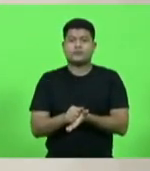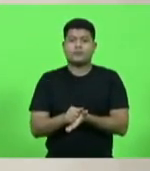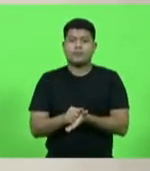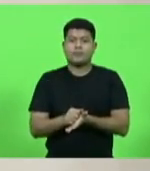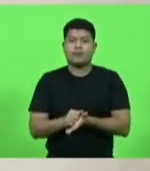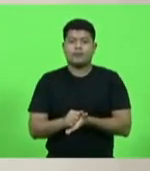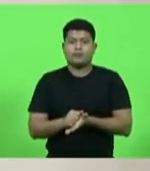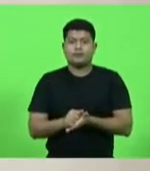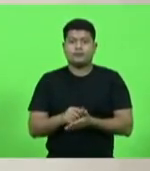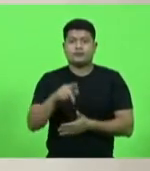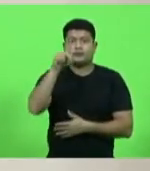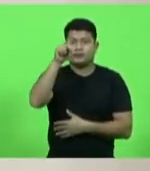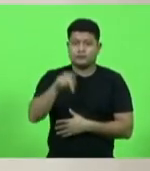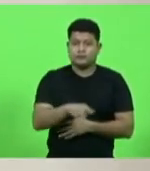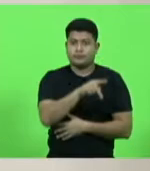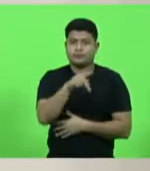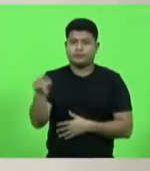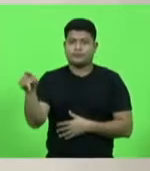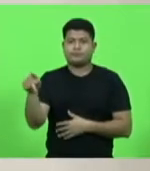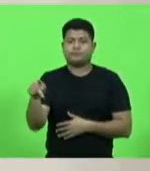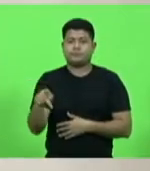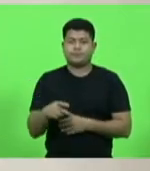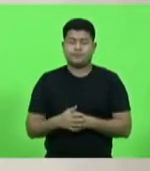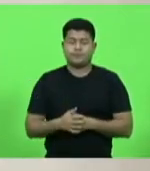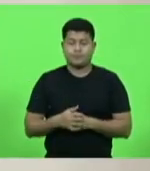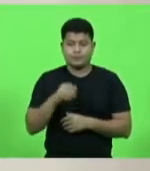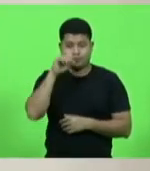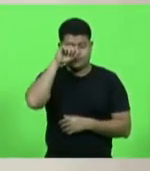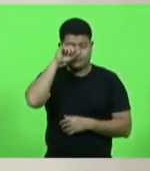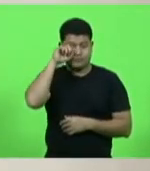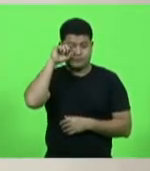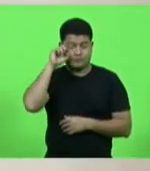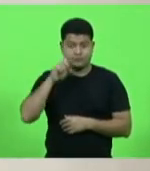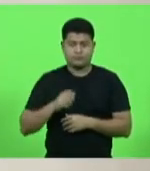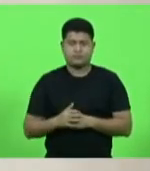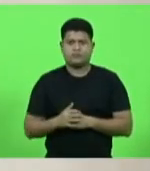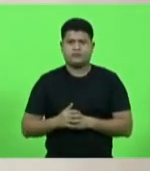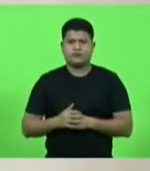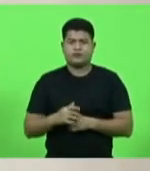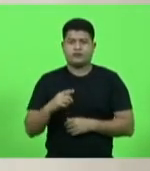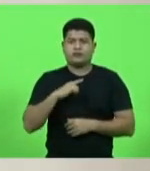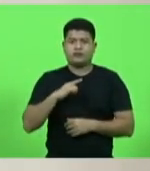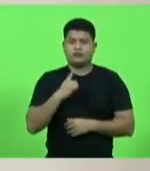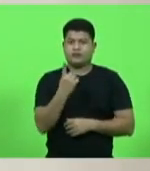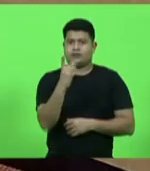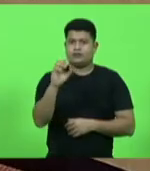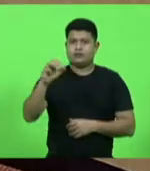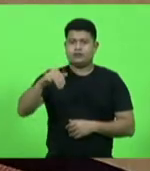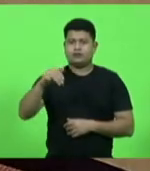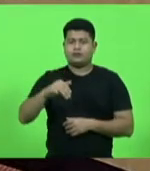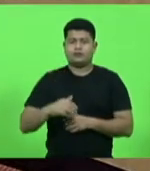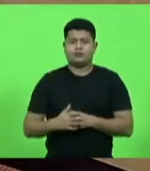padre Pedro Baldiceira. Terás 10 minutos, deputado.